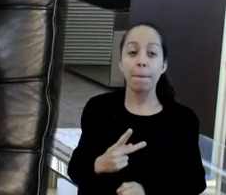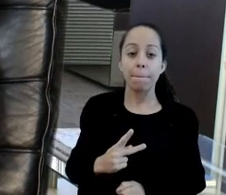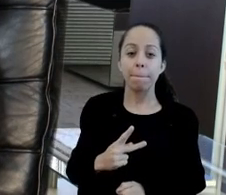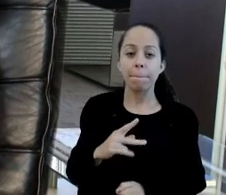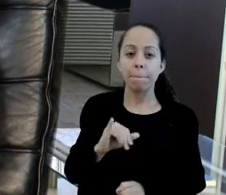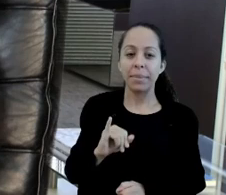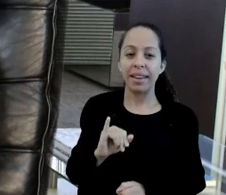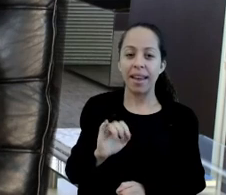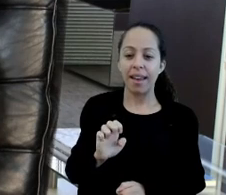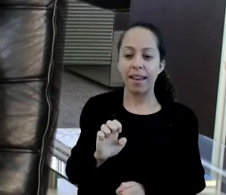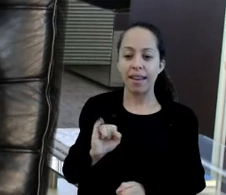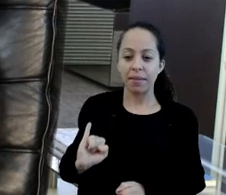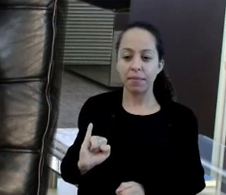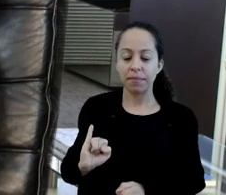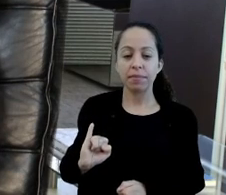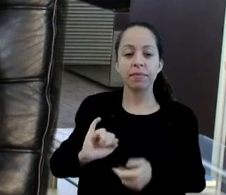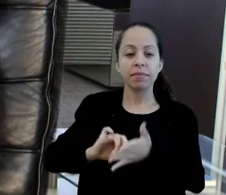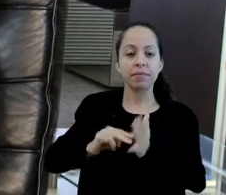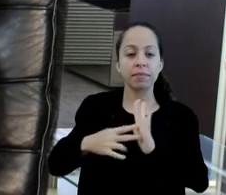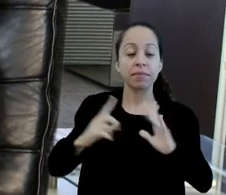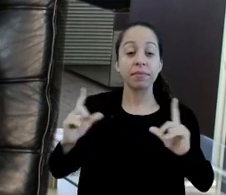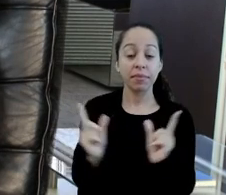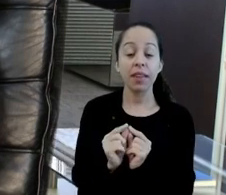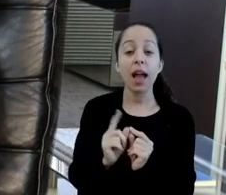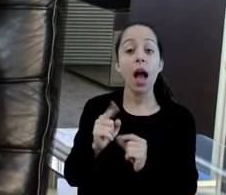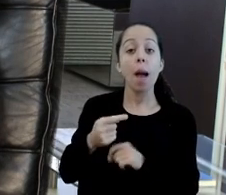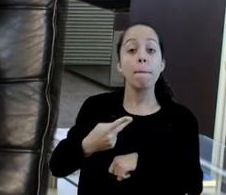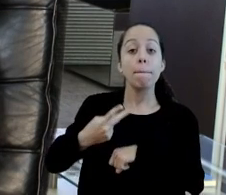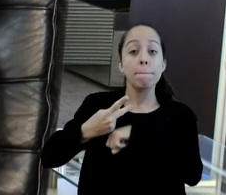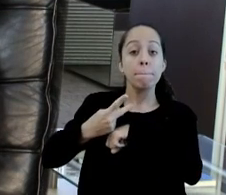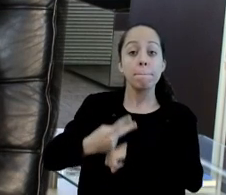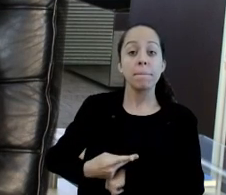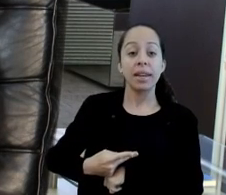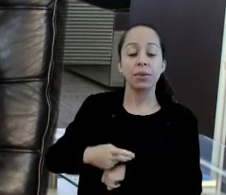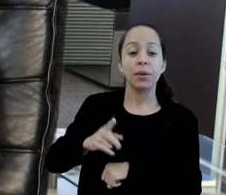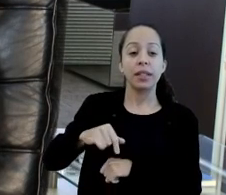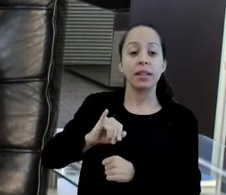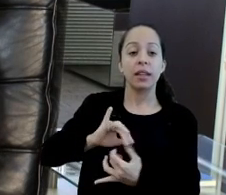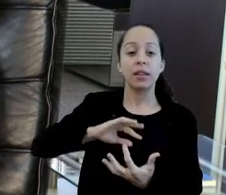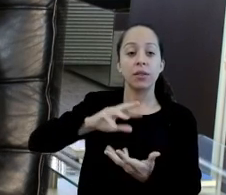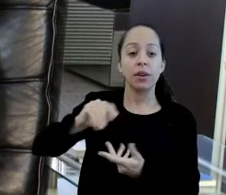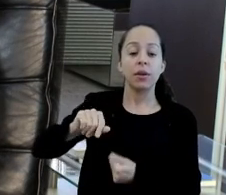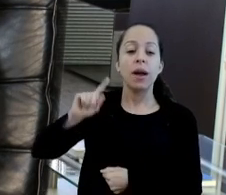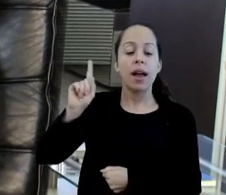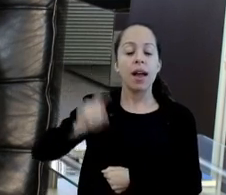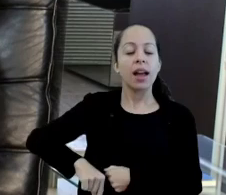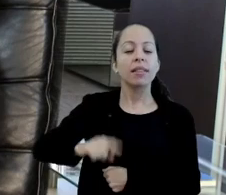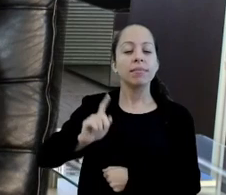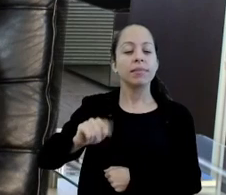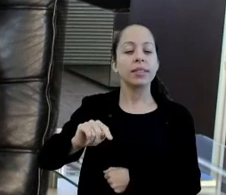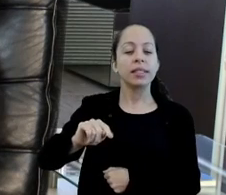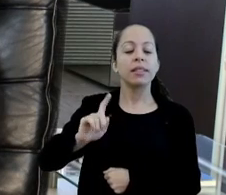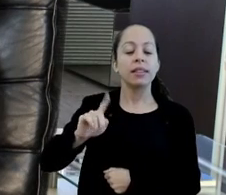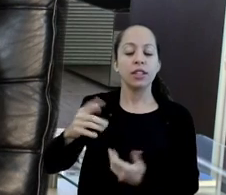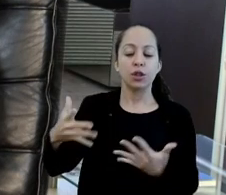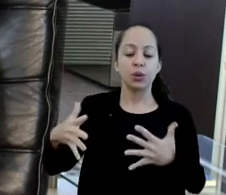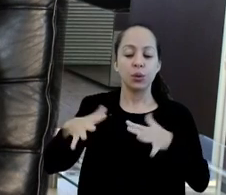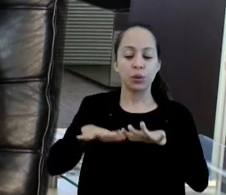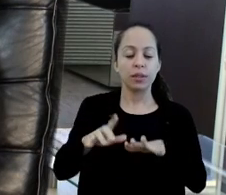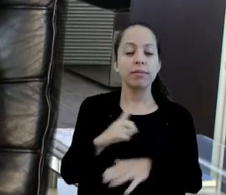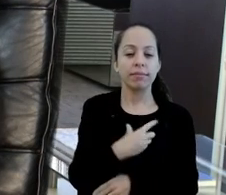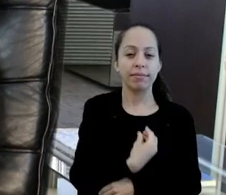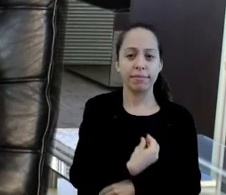quer dizer Prêmio Internacional de Espírito Inclusivo. Já estamos na